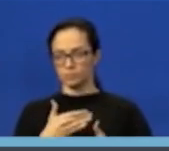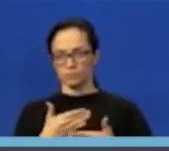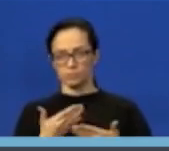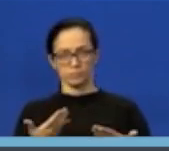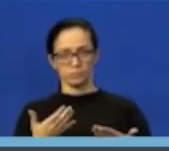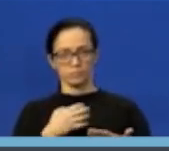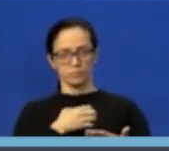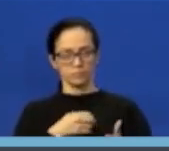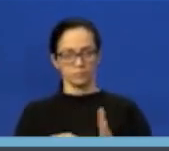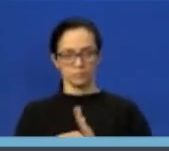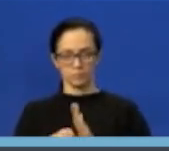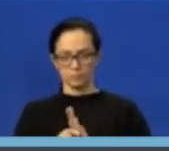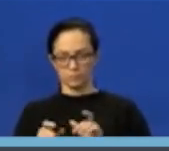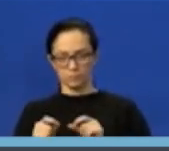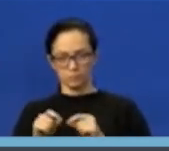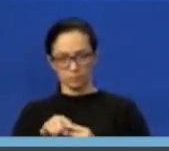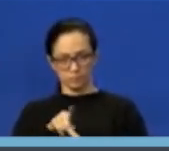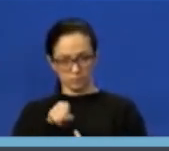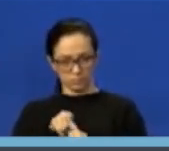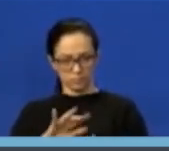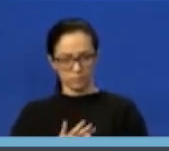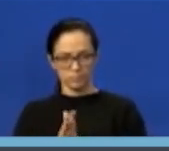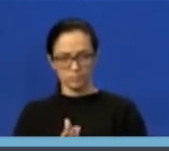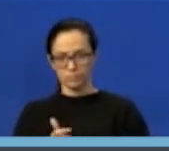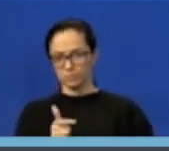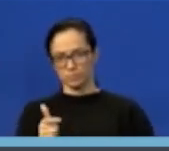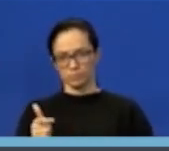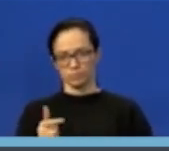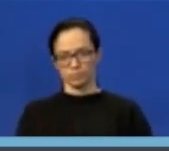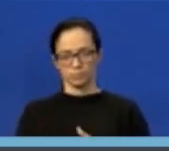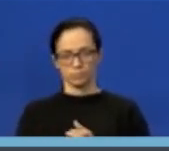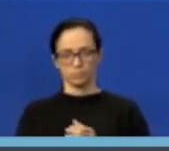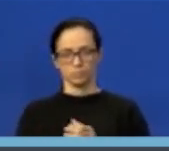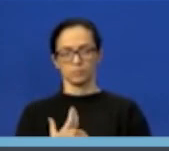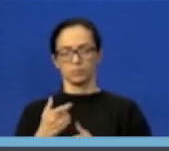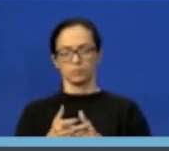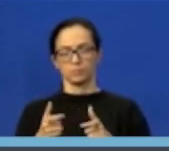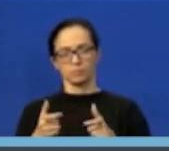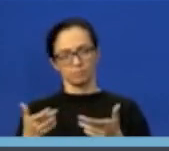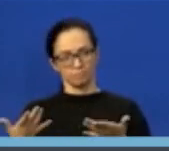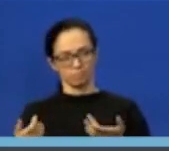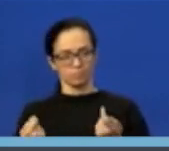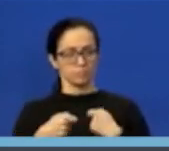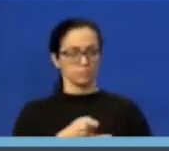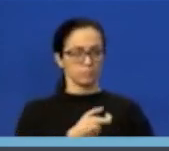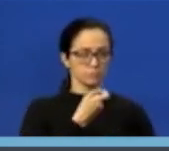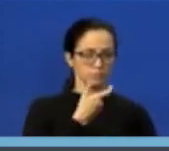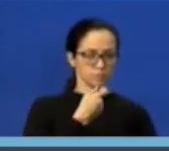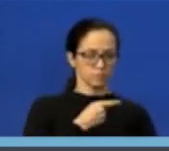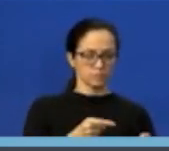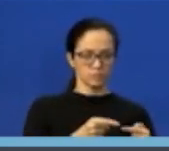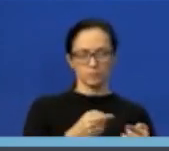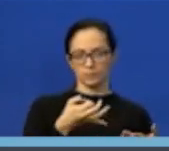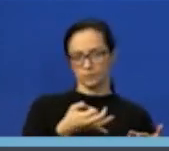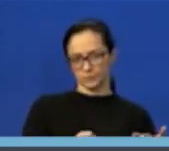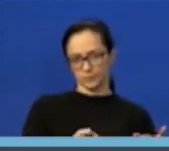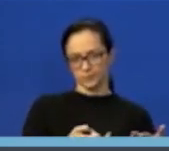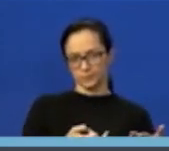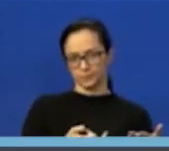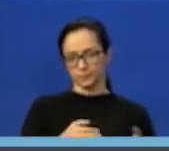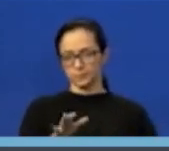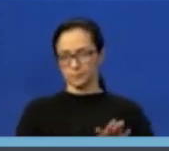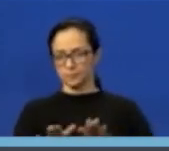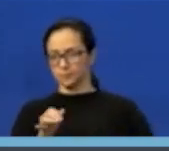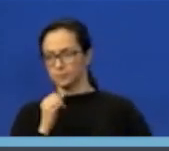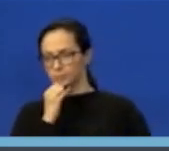é específico para a bactéria que o paciente apresenta. Então, até identificar o remédio adequado, às vezes é necessário que